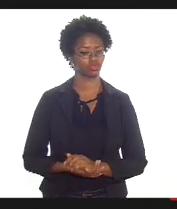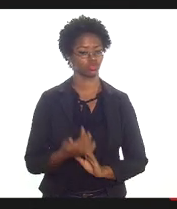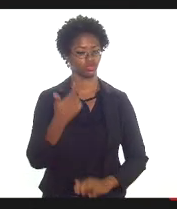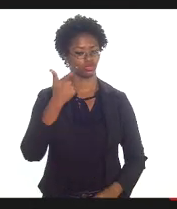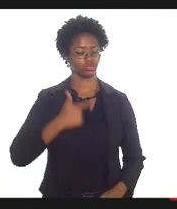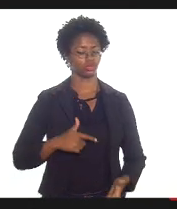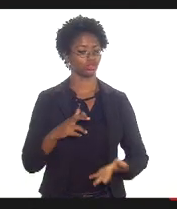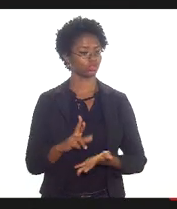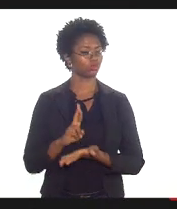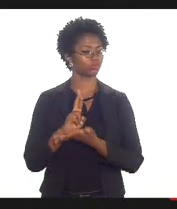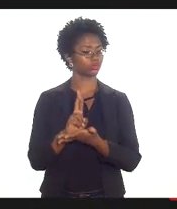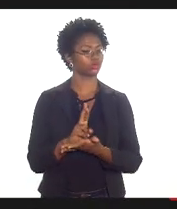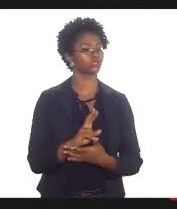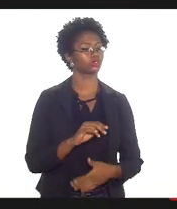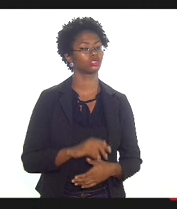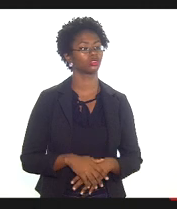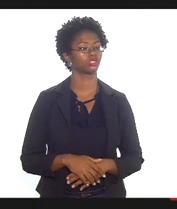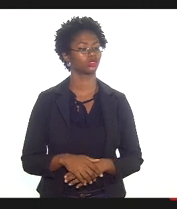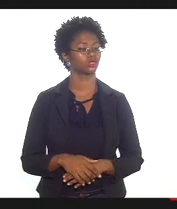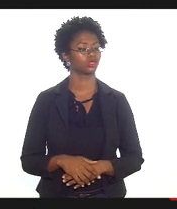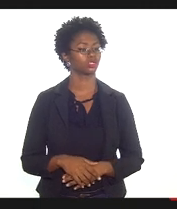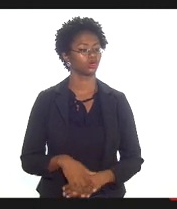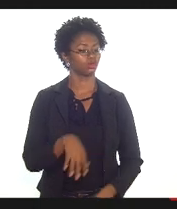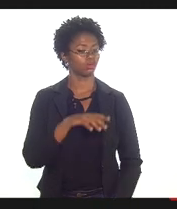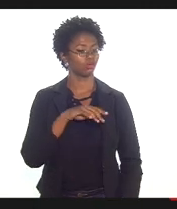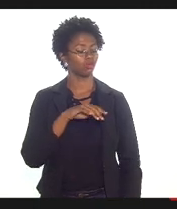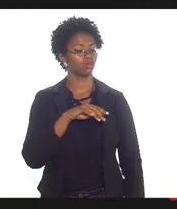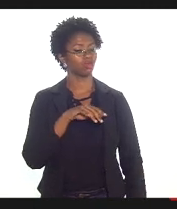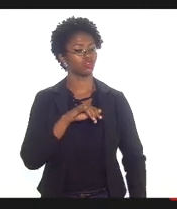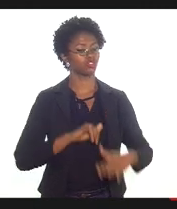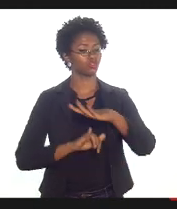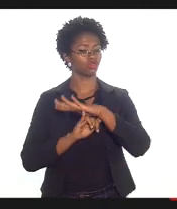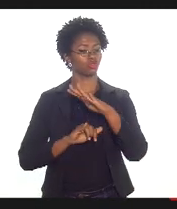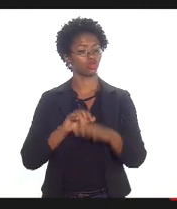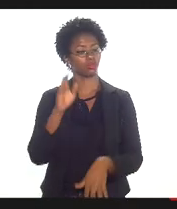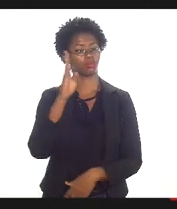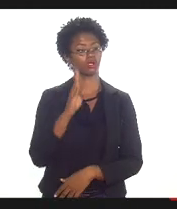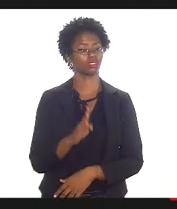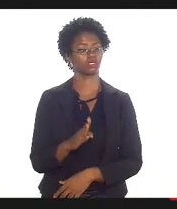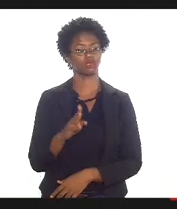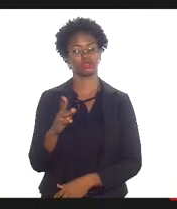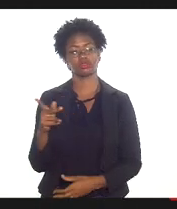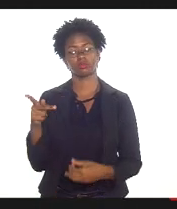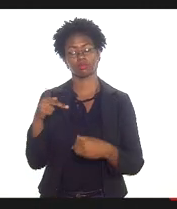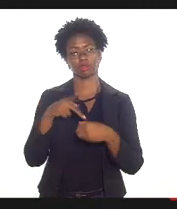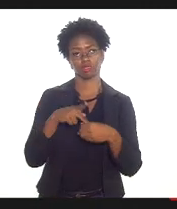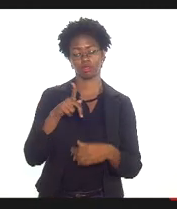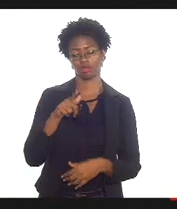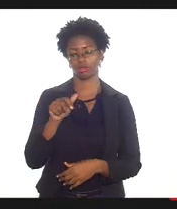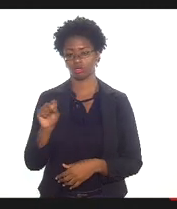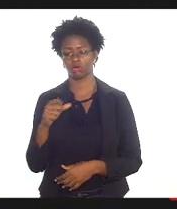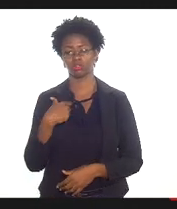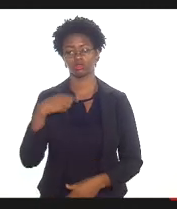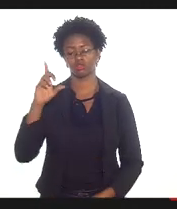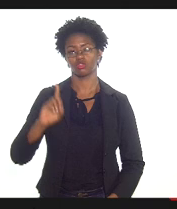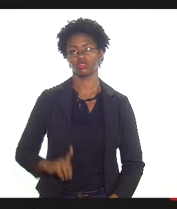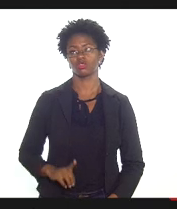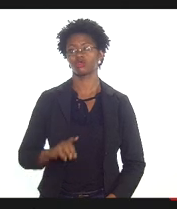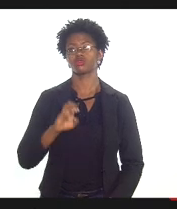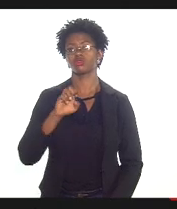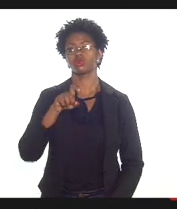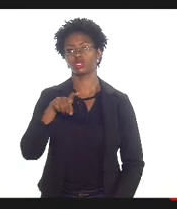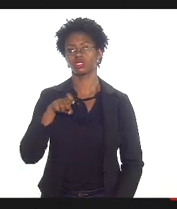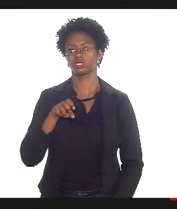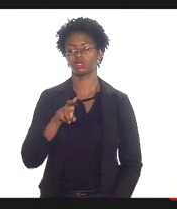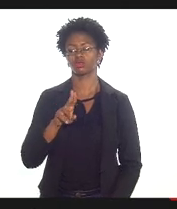aqui representando a Cristina Pinho, presidente do Instituto Brasileiro de Petróleo. Eu sou diretor executivo da área de exploração e